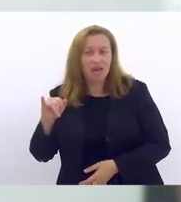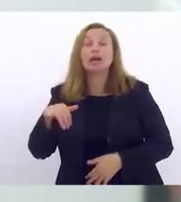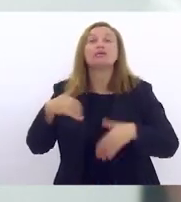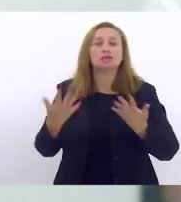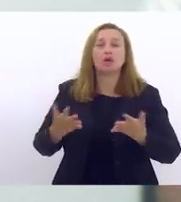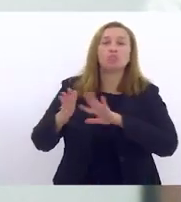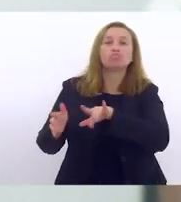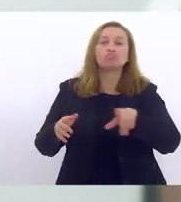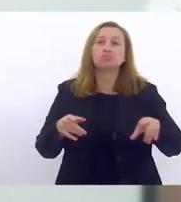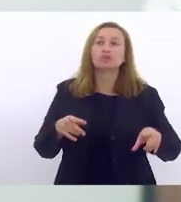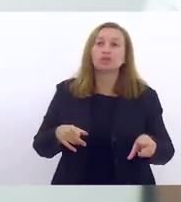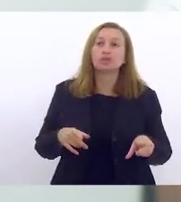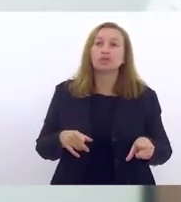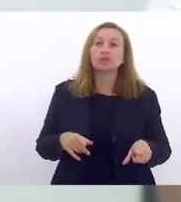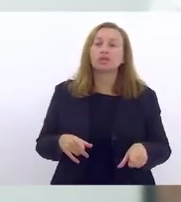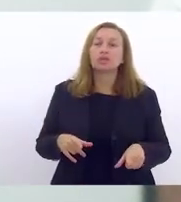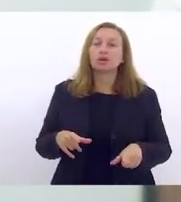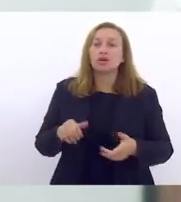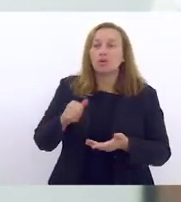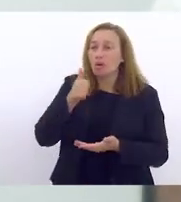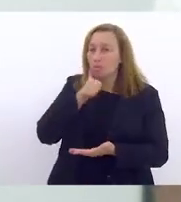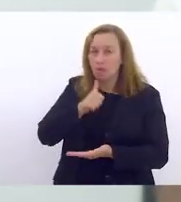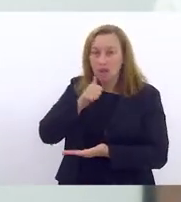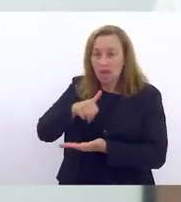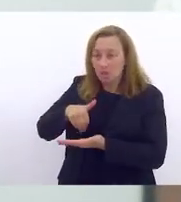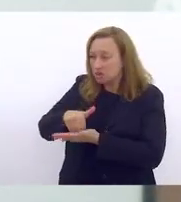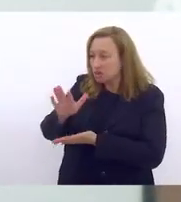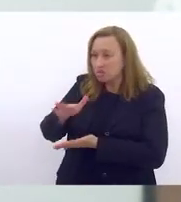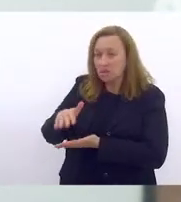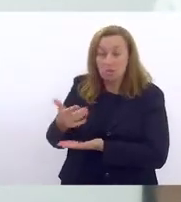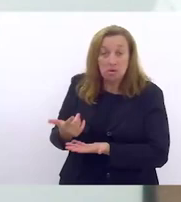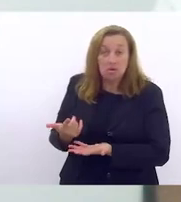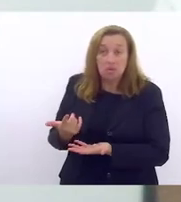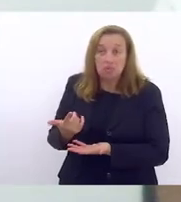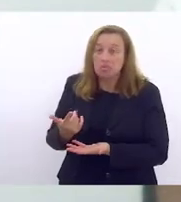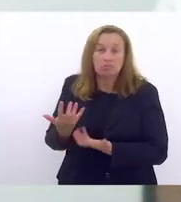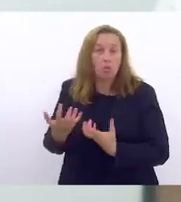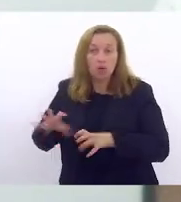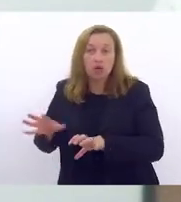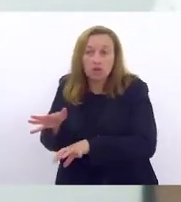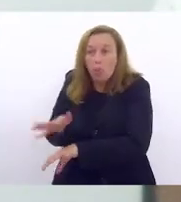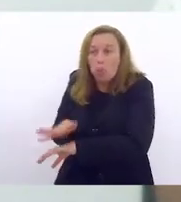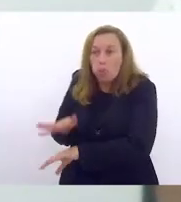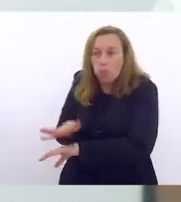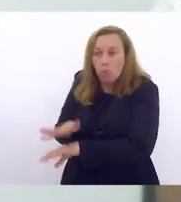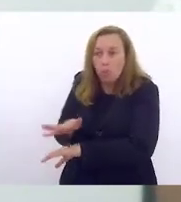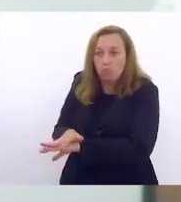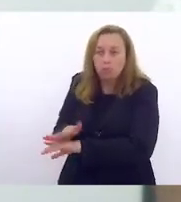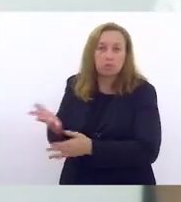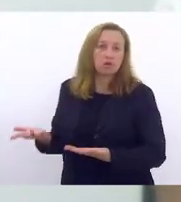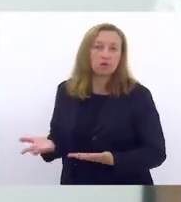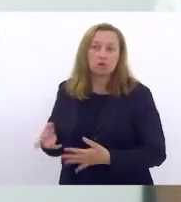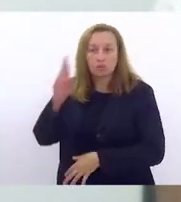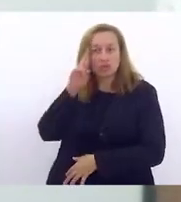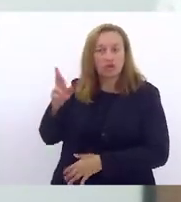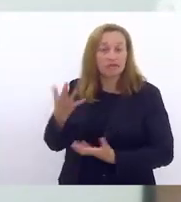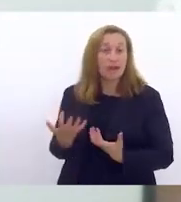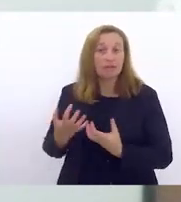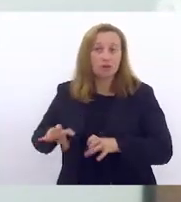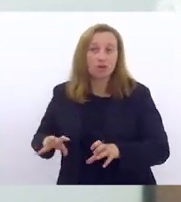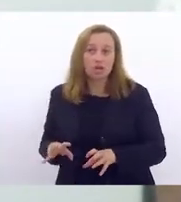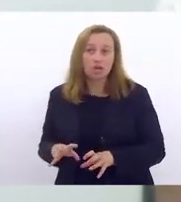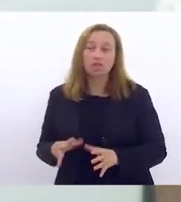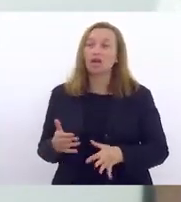Então, uma guardete foi demitida porque não quis deitar com o chefe. Aí, ela não queria, o nosso pessoal foi lá,